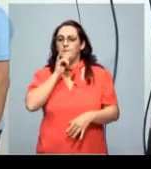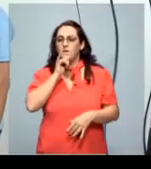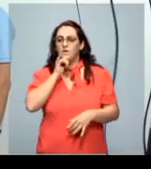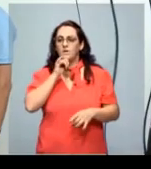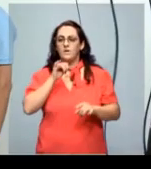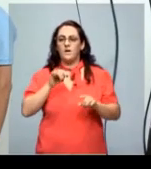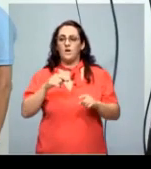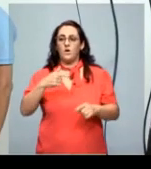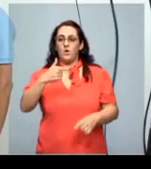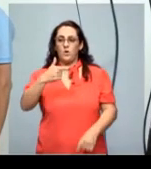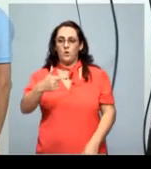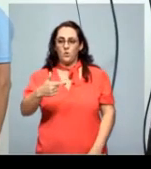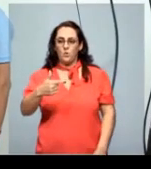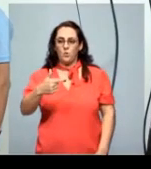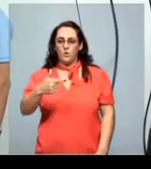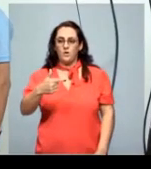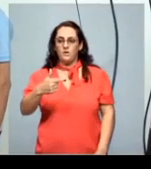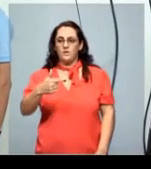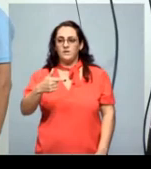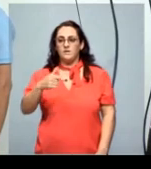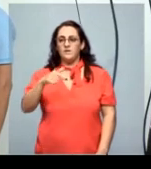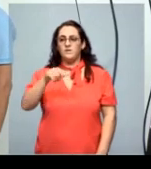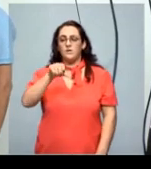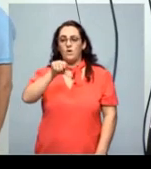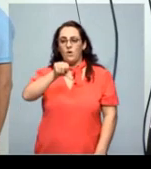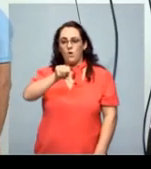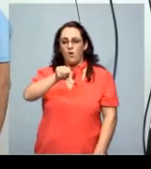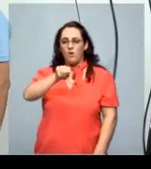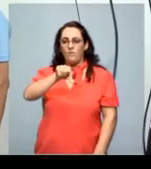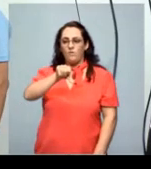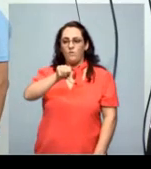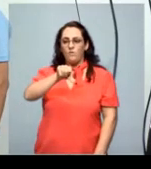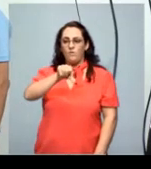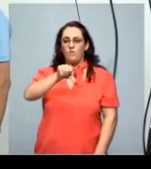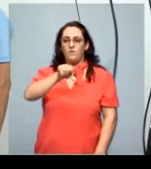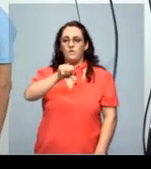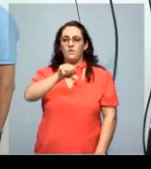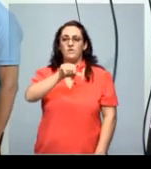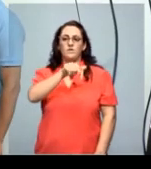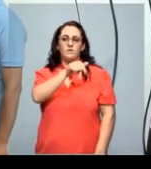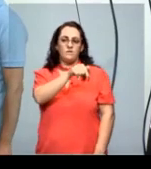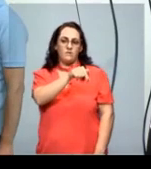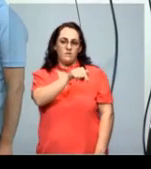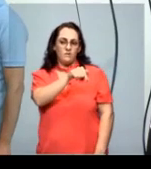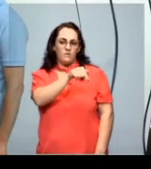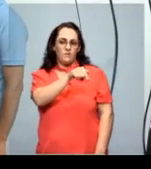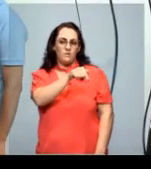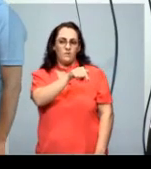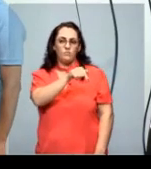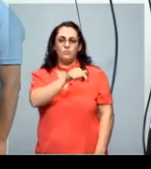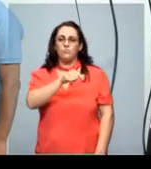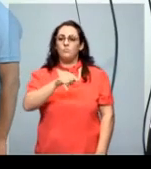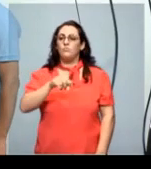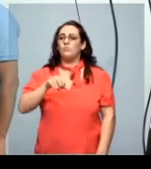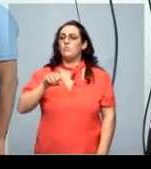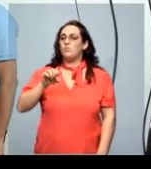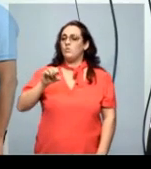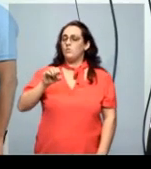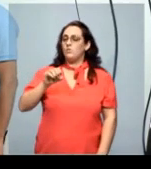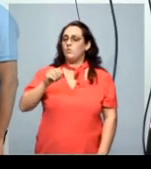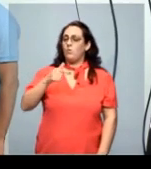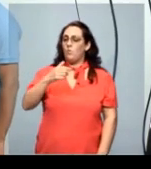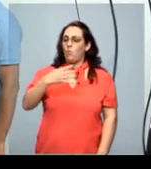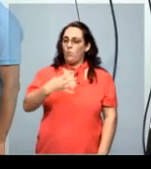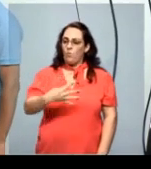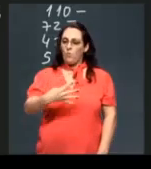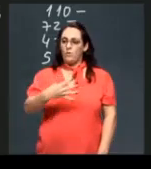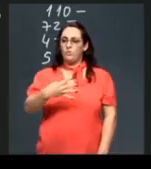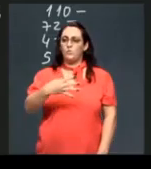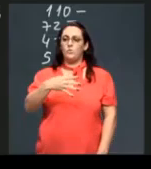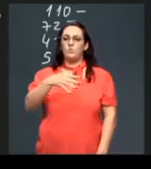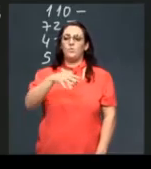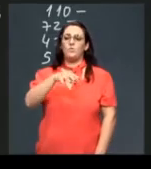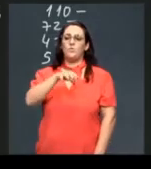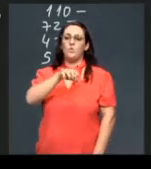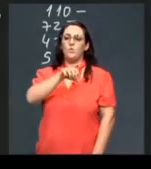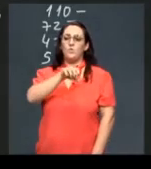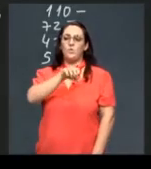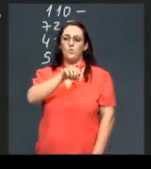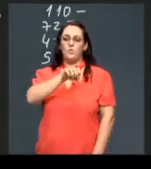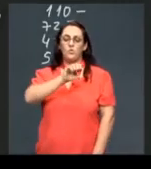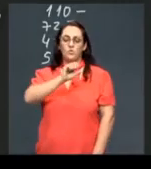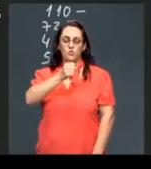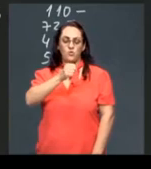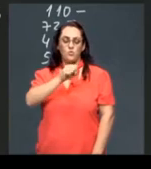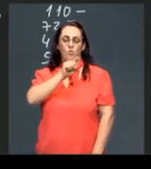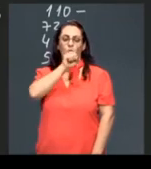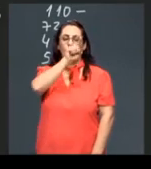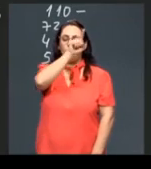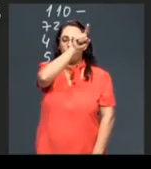2, 2. 1 vezes 9, 9. 1 vezes 7, 7. 2 vezes 2, 4. 2 vezes 9,